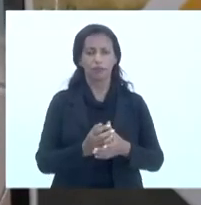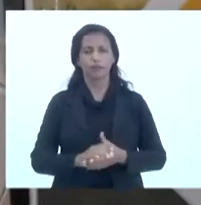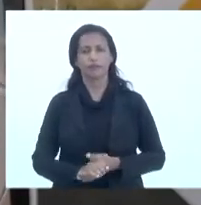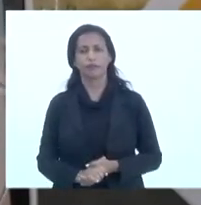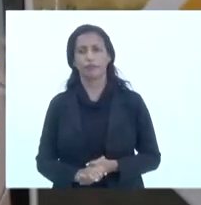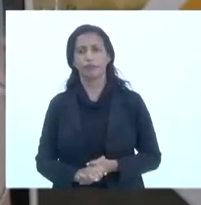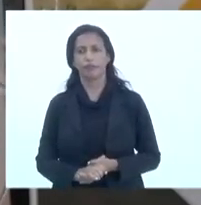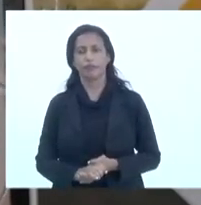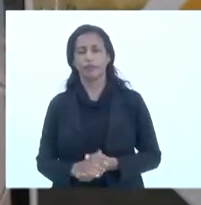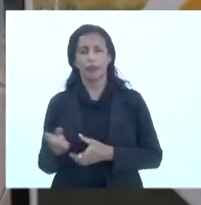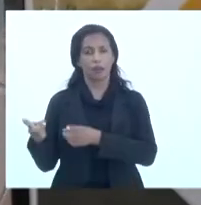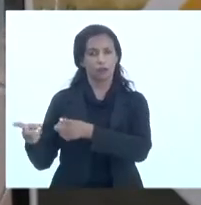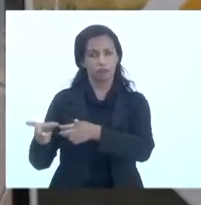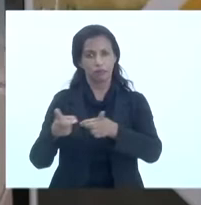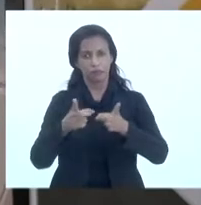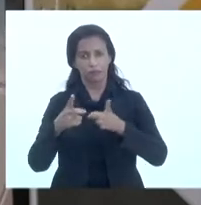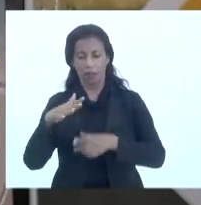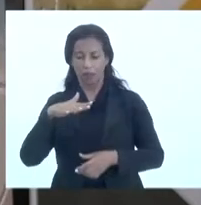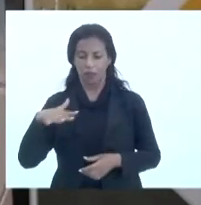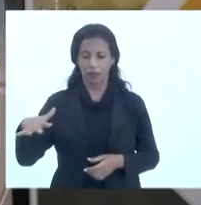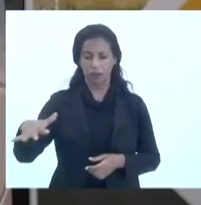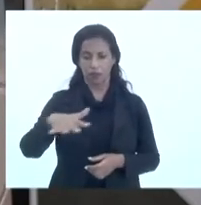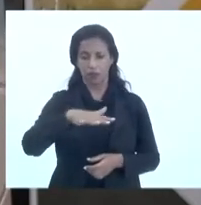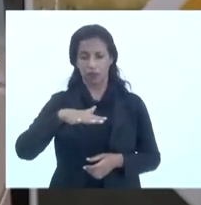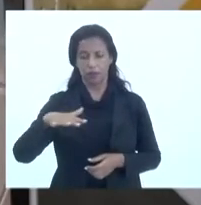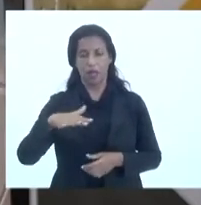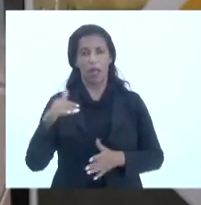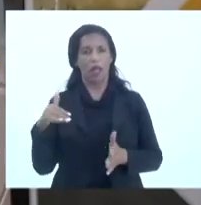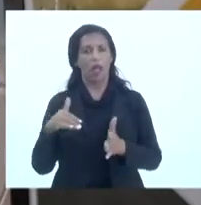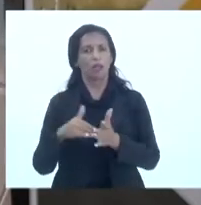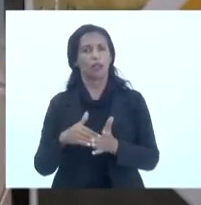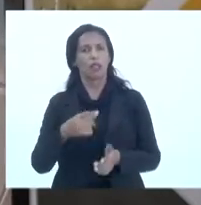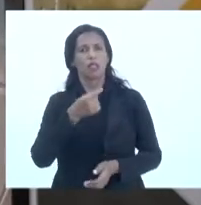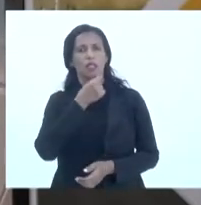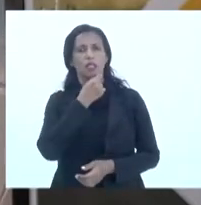né, no nosso comércio, na nossa região, a gente até setembro já